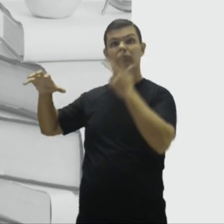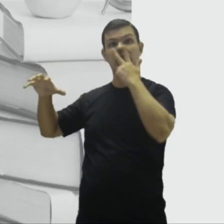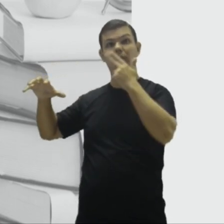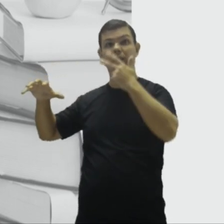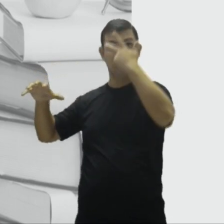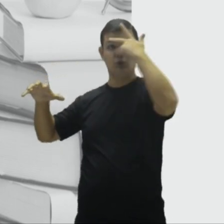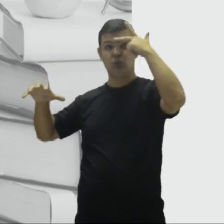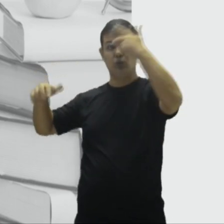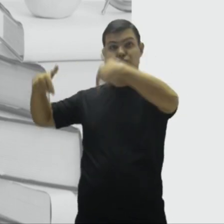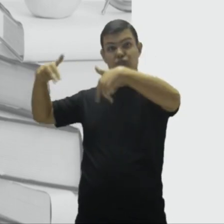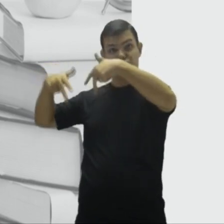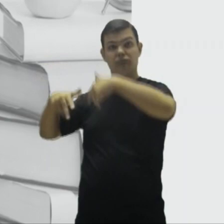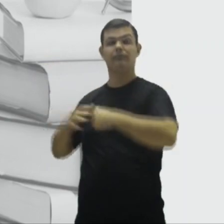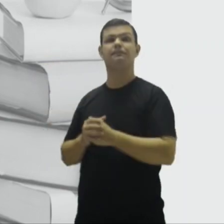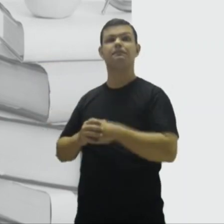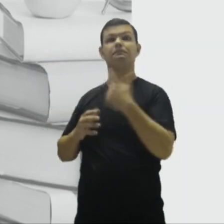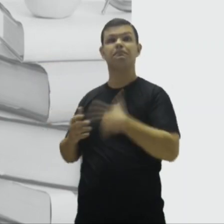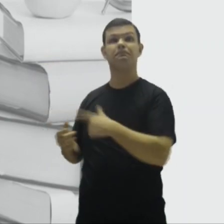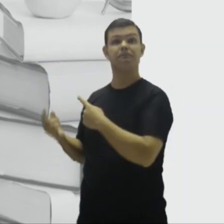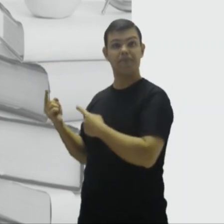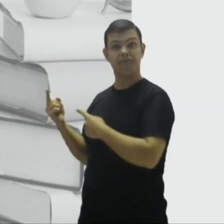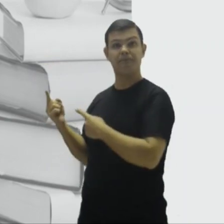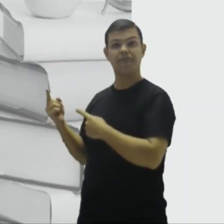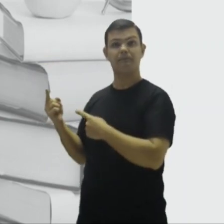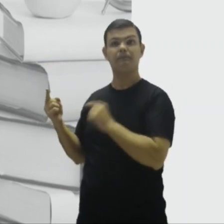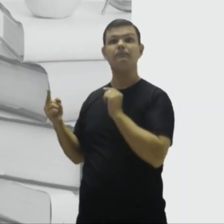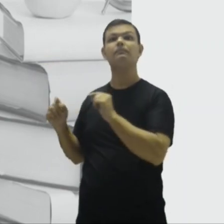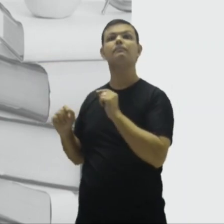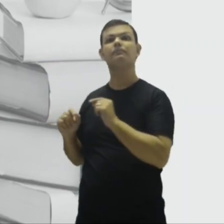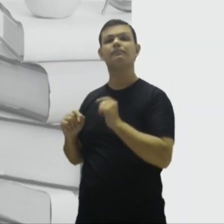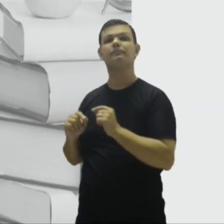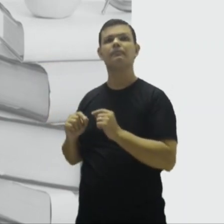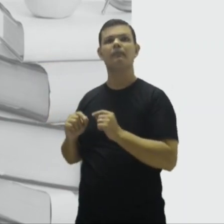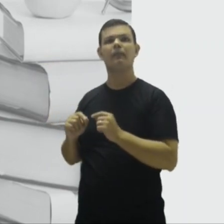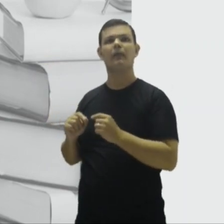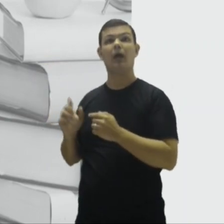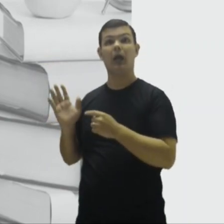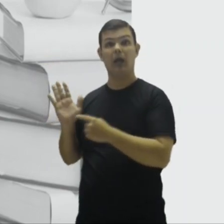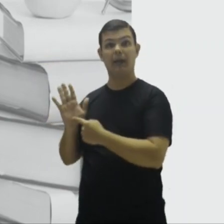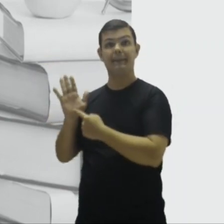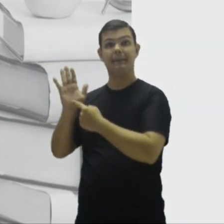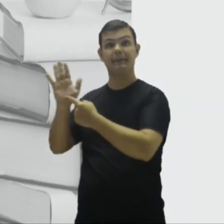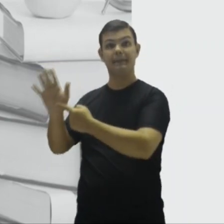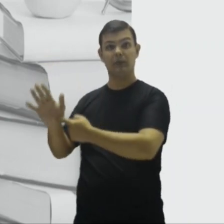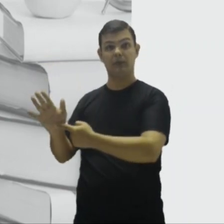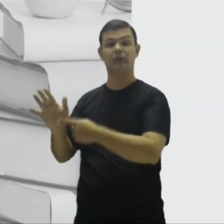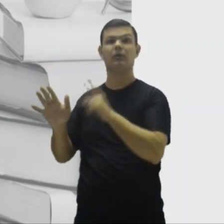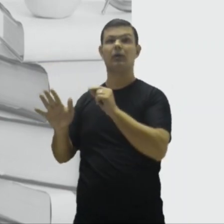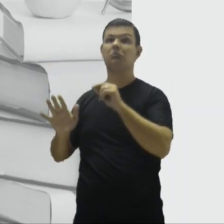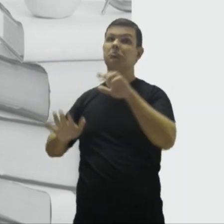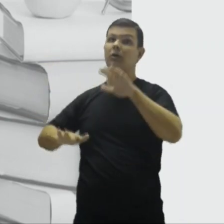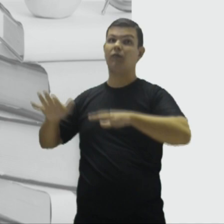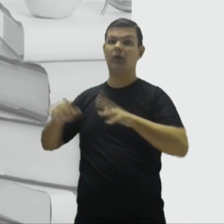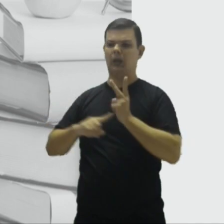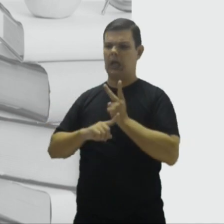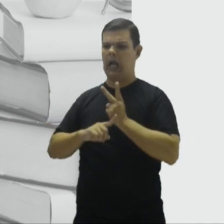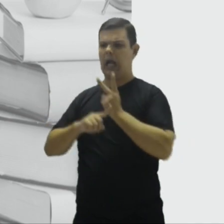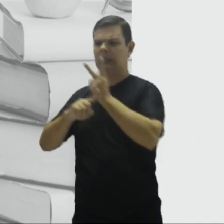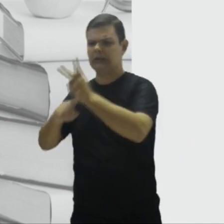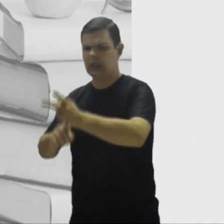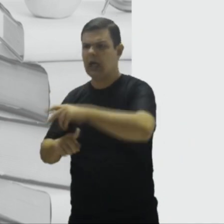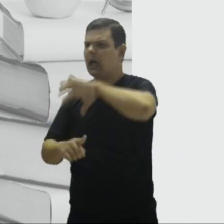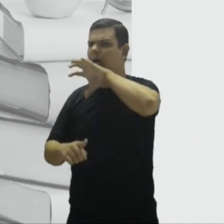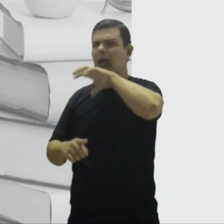também. Vamos lá, mais um exemplo. Olha esse outro aqui, ó. Esse aqui já aponta uma possível caçada, então um